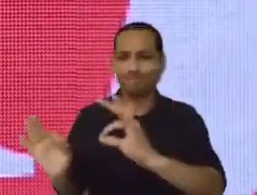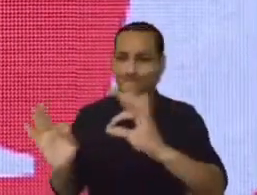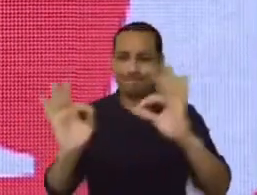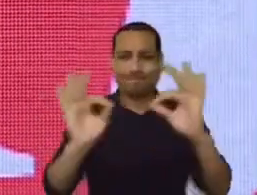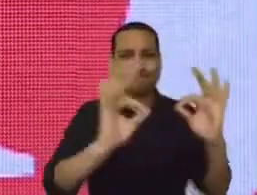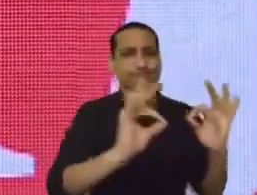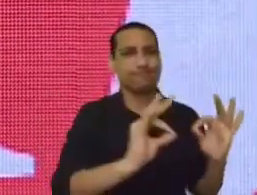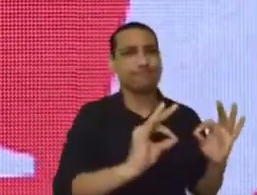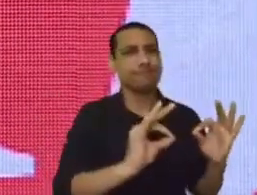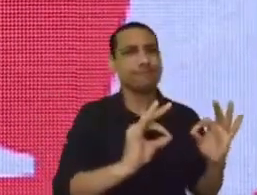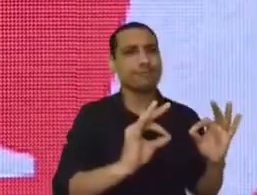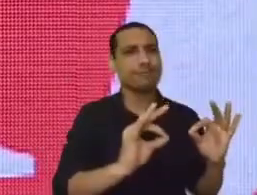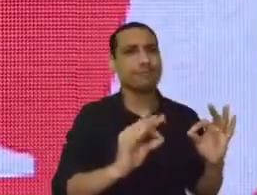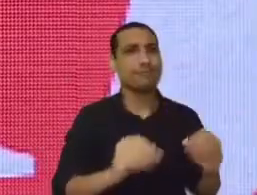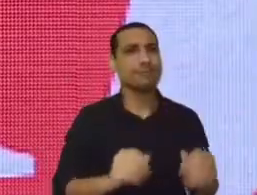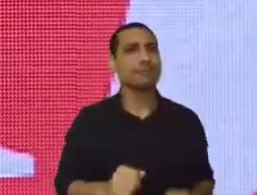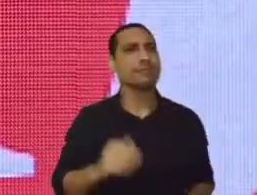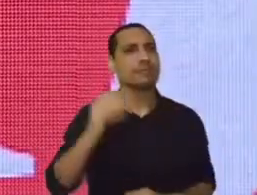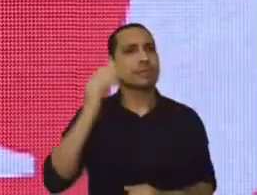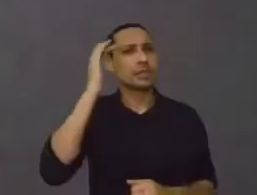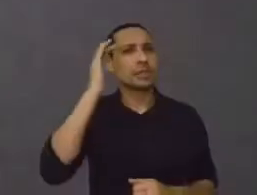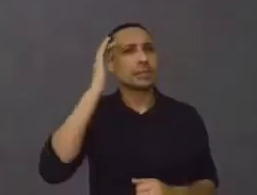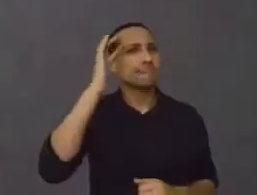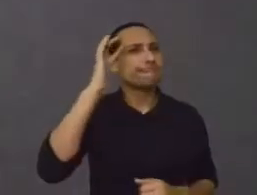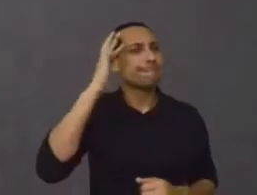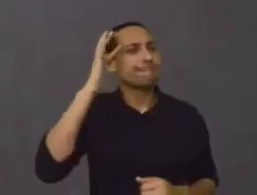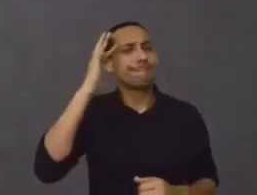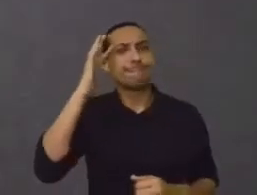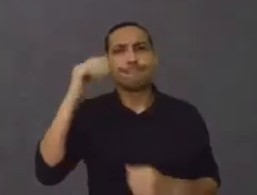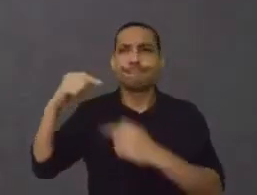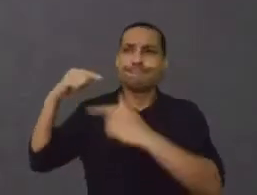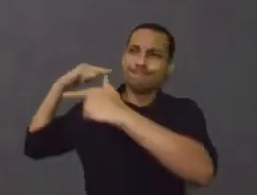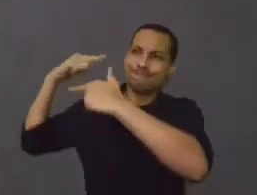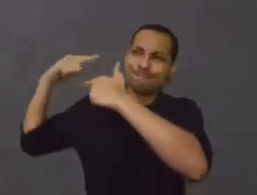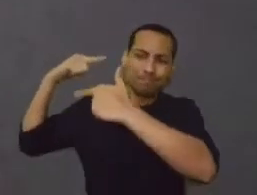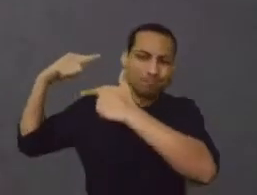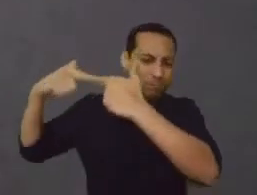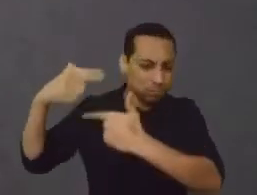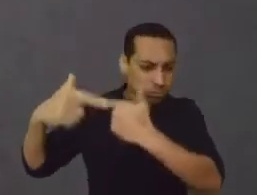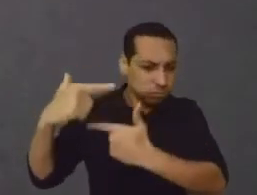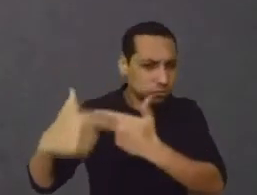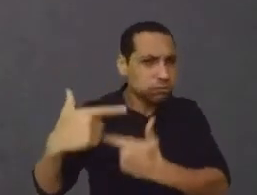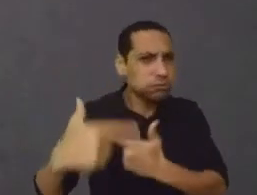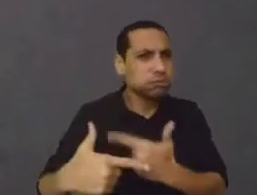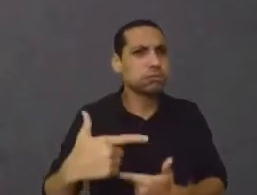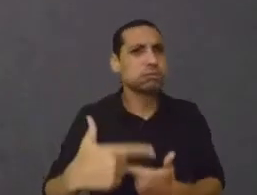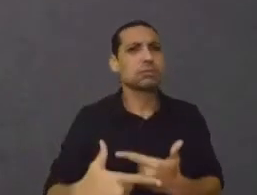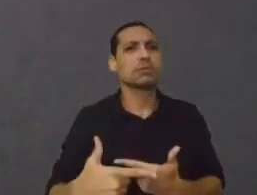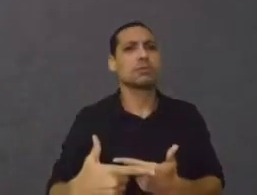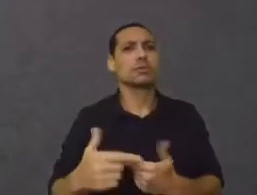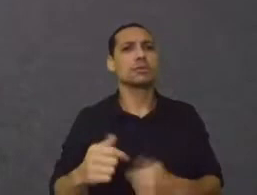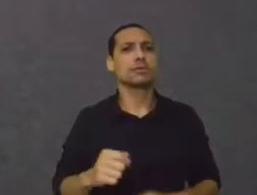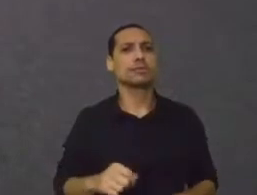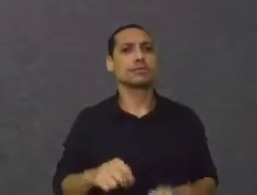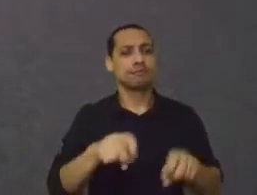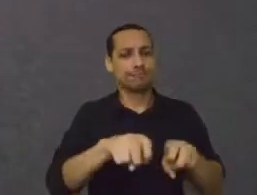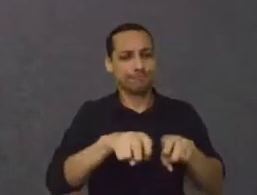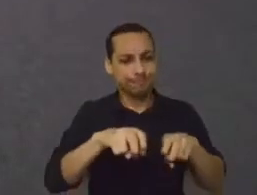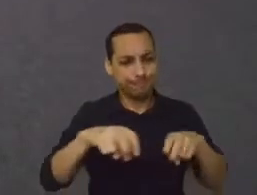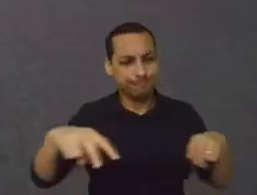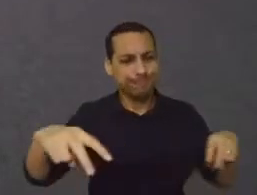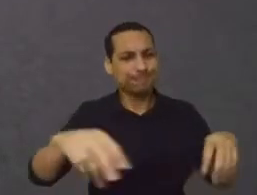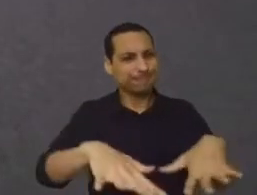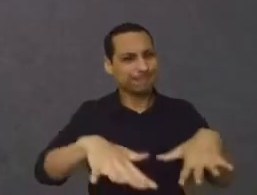do volume de trabalho que foi feito para viabilizar a plenária, né? Foram plenárias estaduais em, né, 27